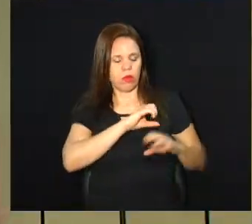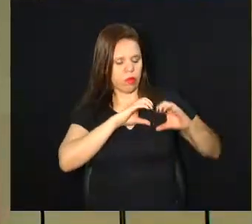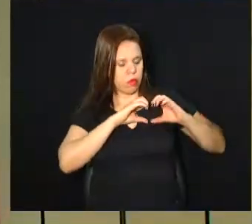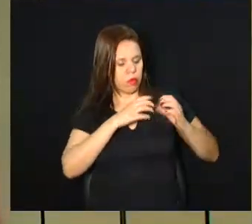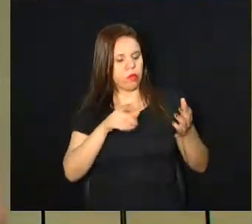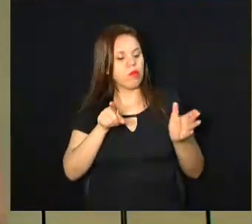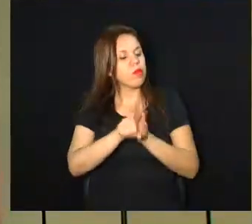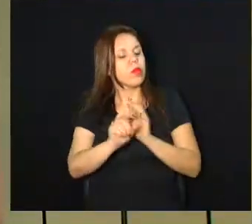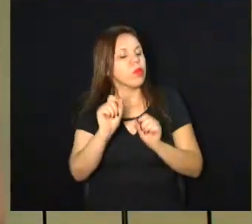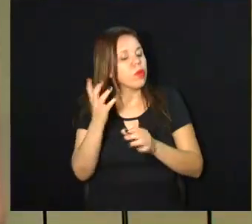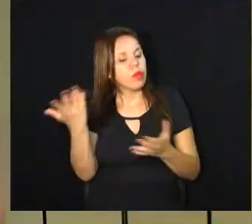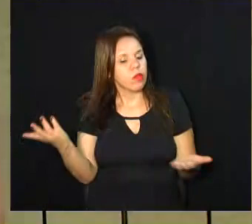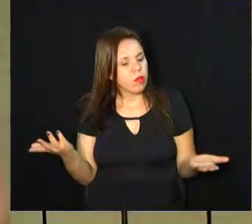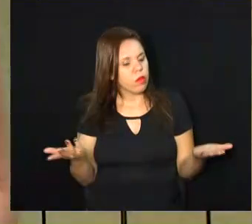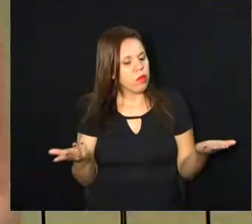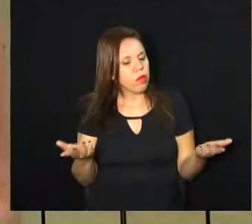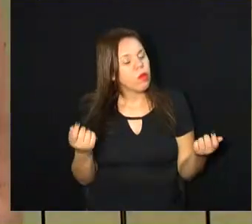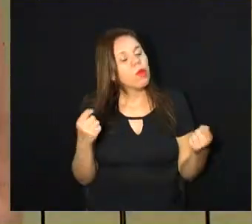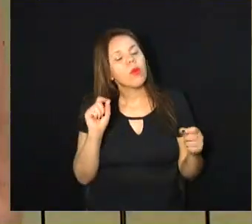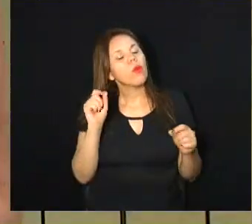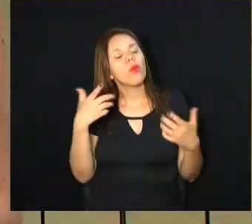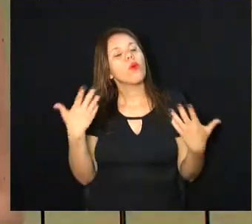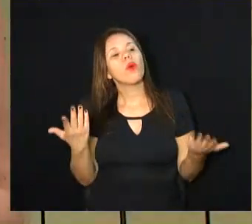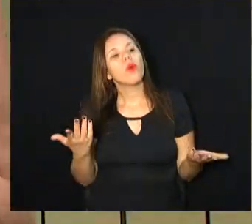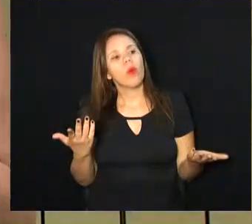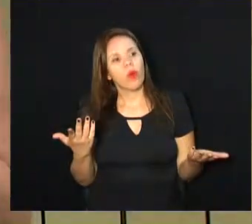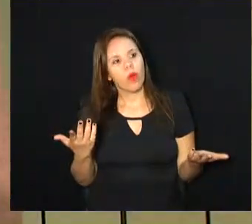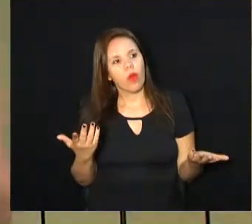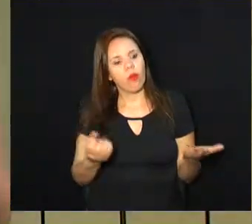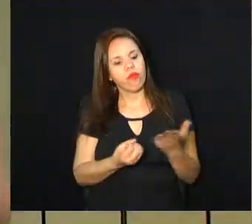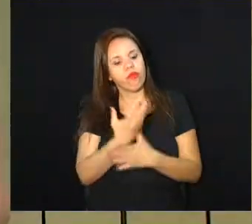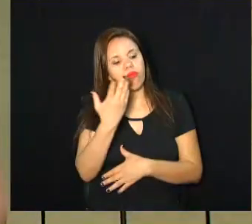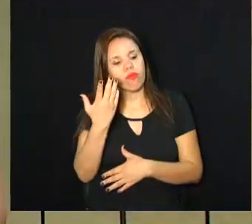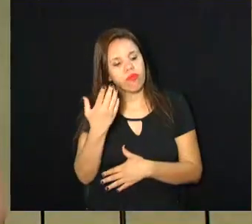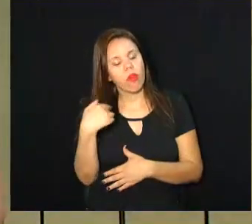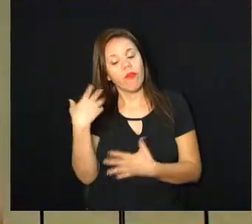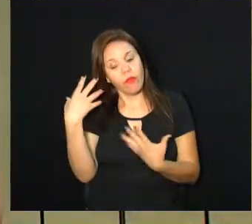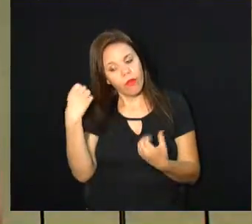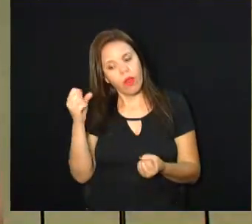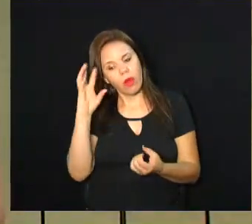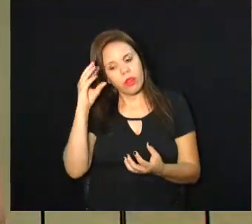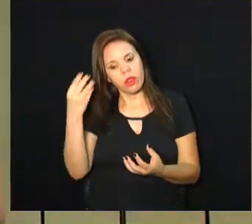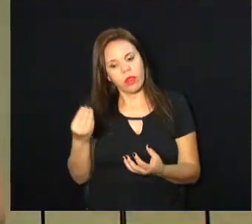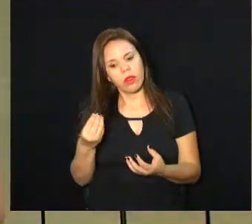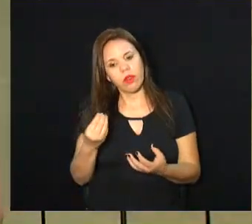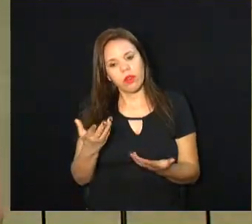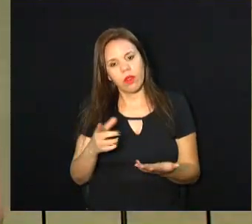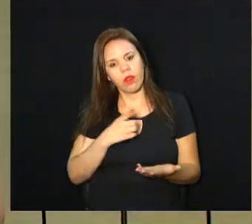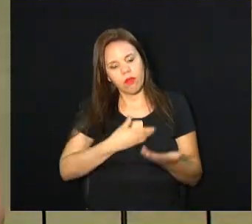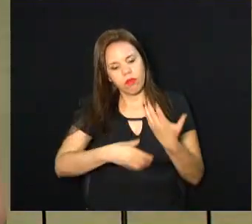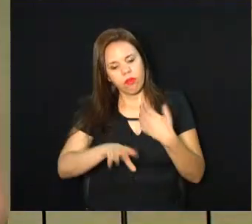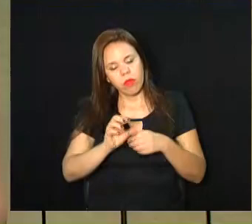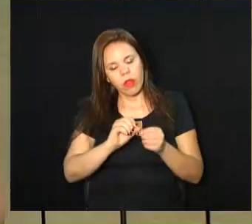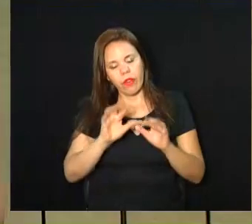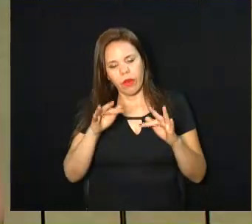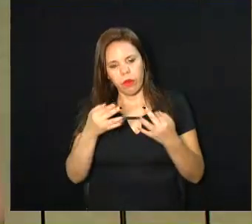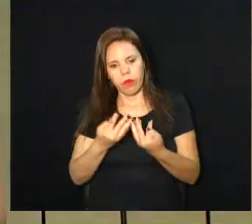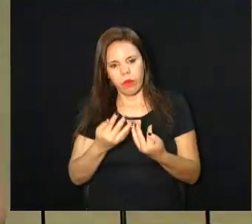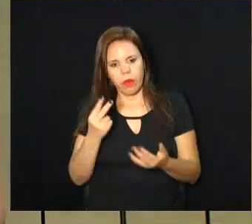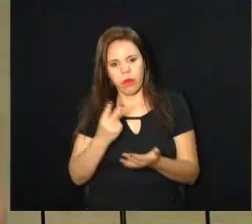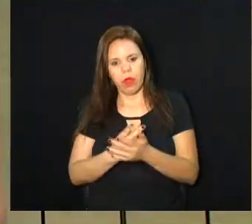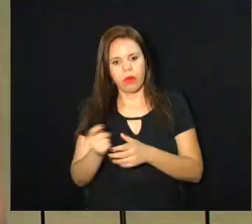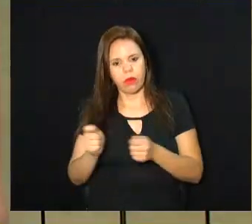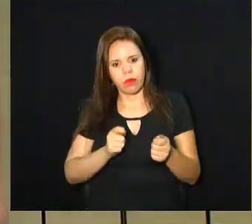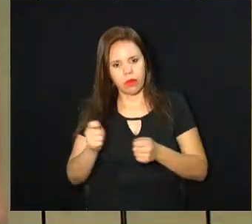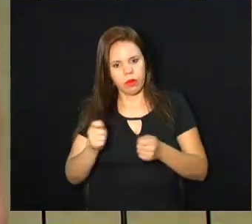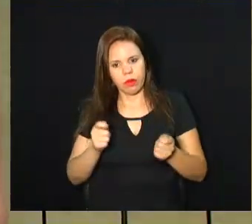e perguntar o que aconteceu, o que houve. Então, vamos entender o que houve? Então, a família tem que manter